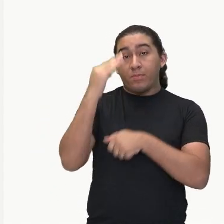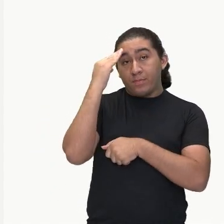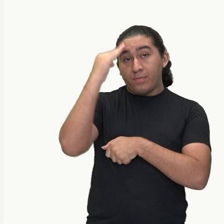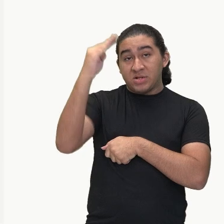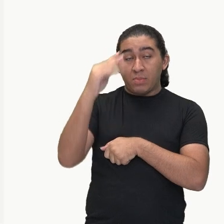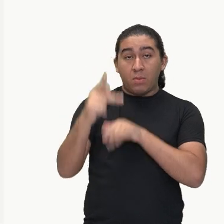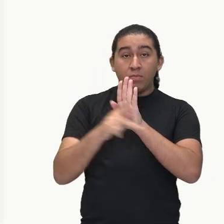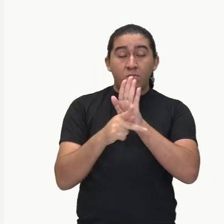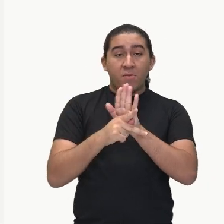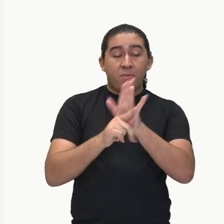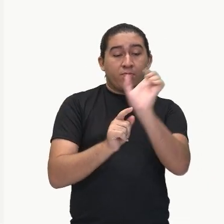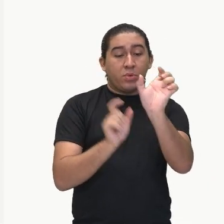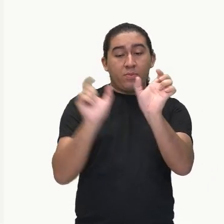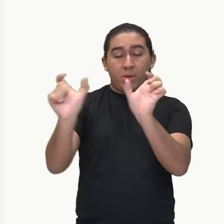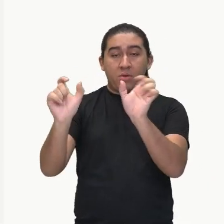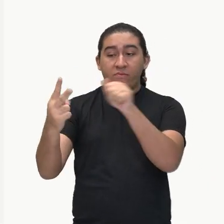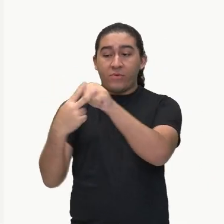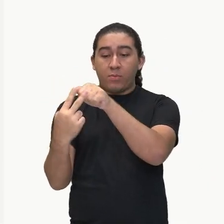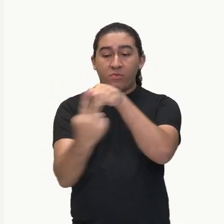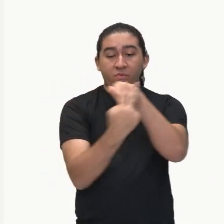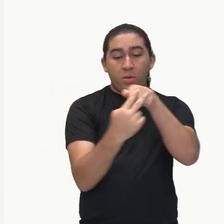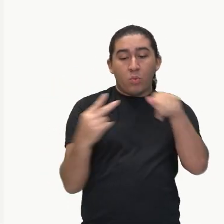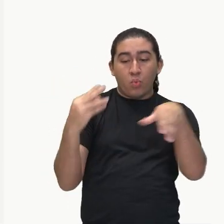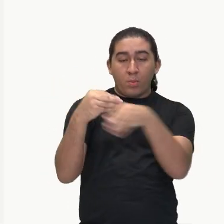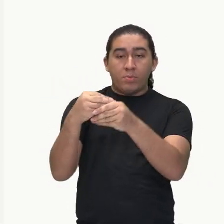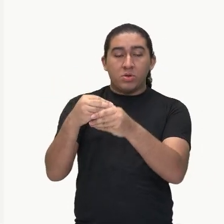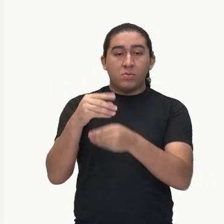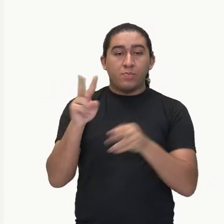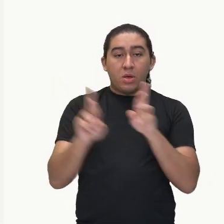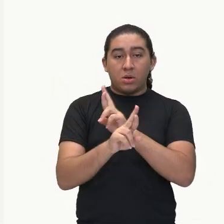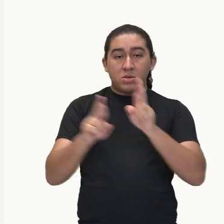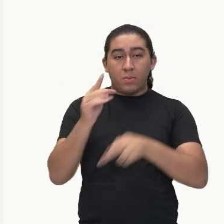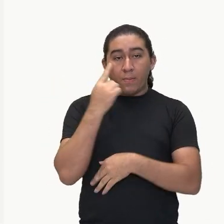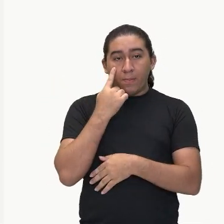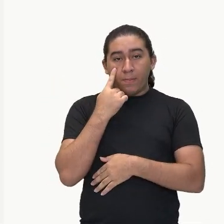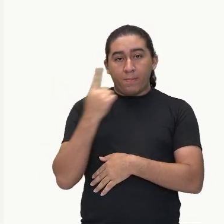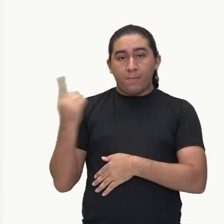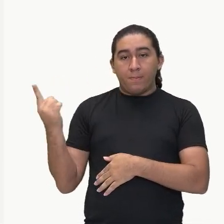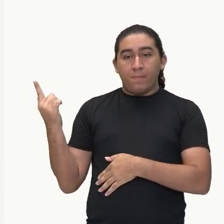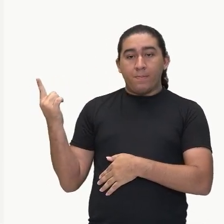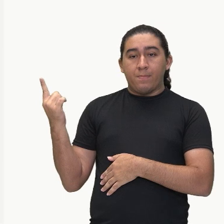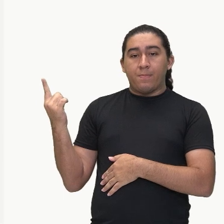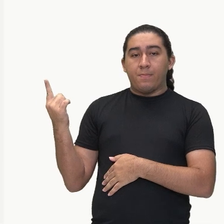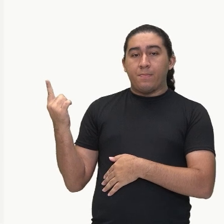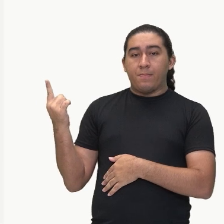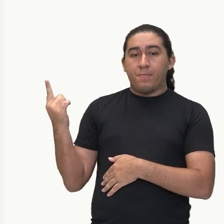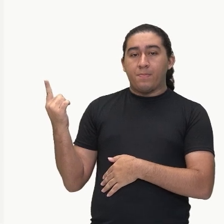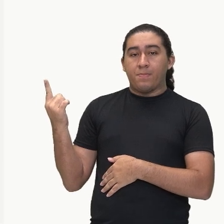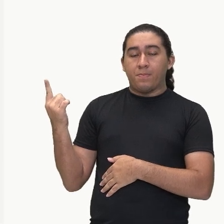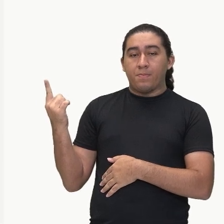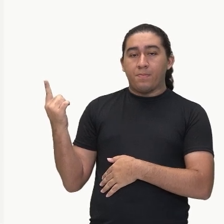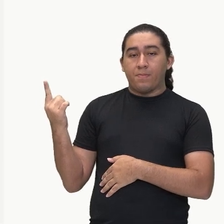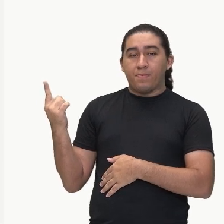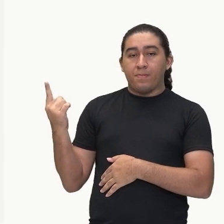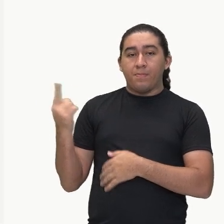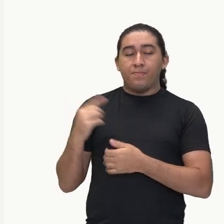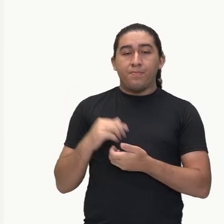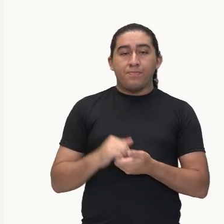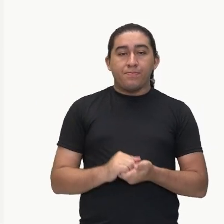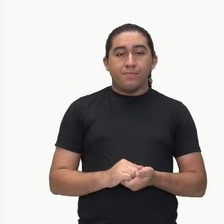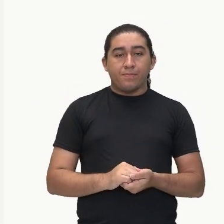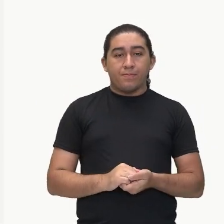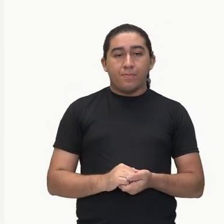locução verbal, olha aí, vamos ver. Íamos sair quando você